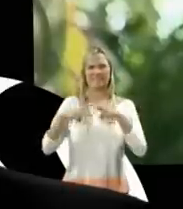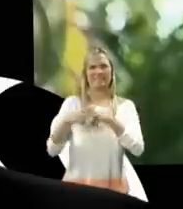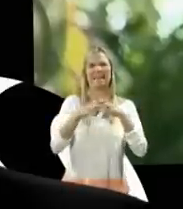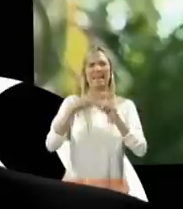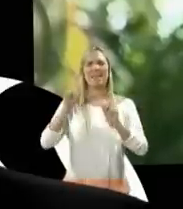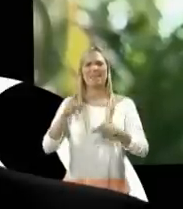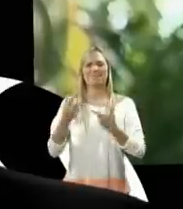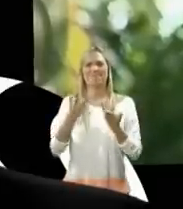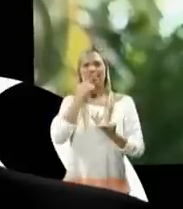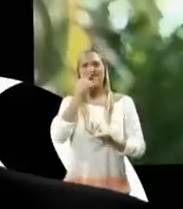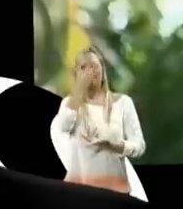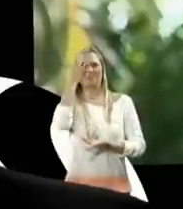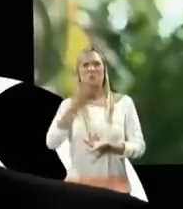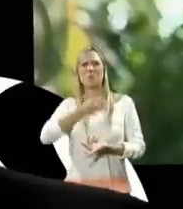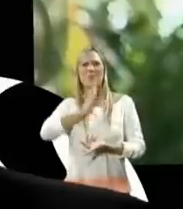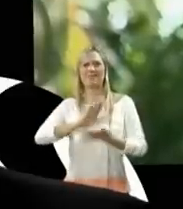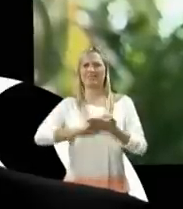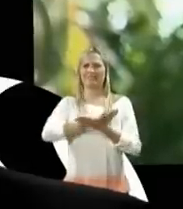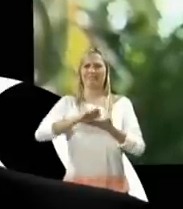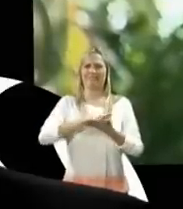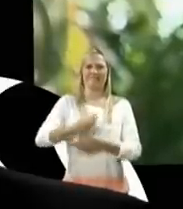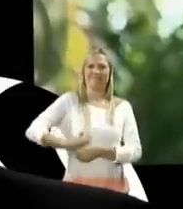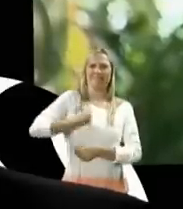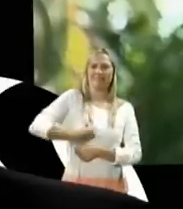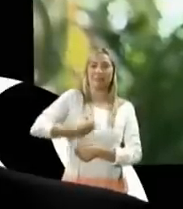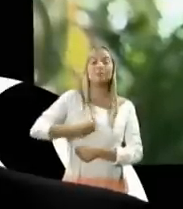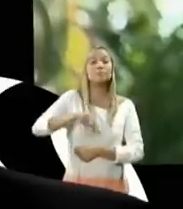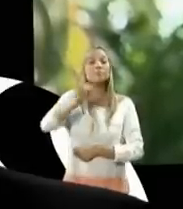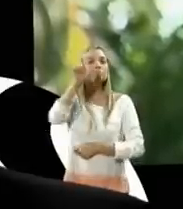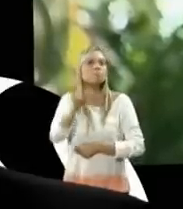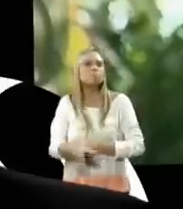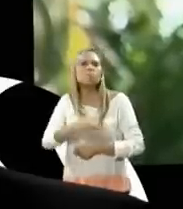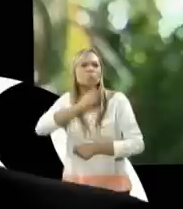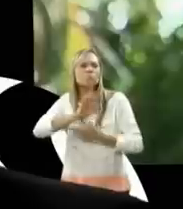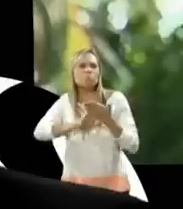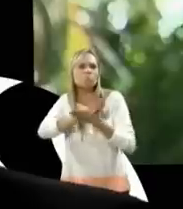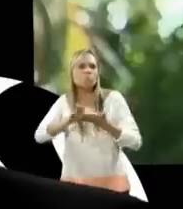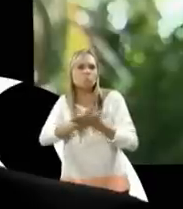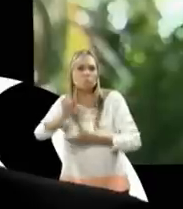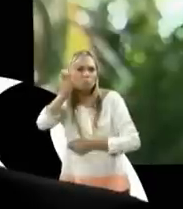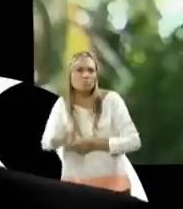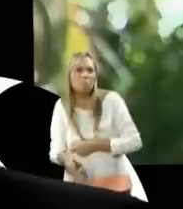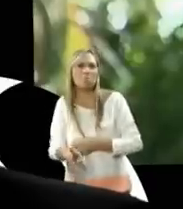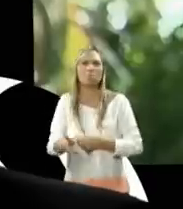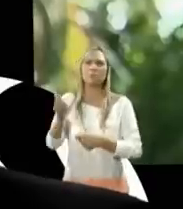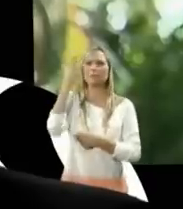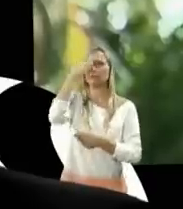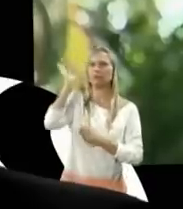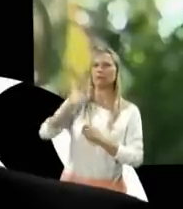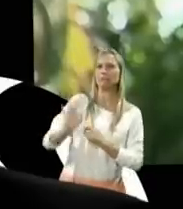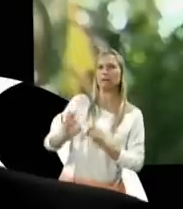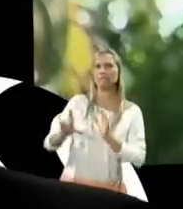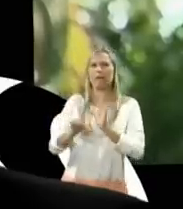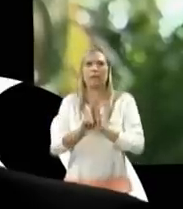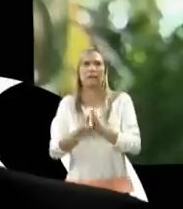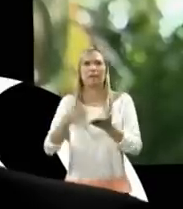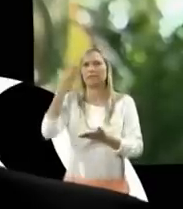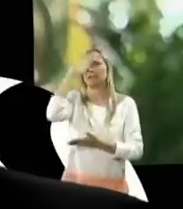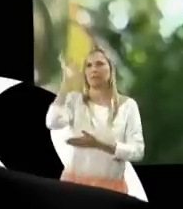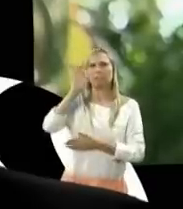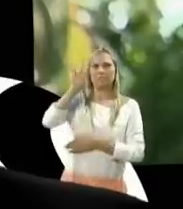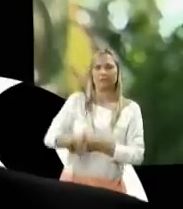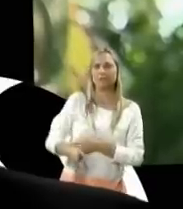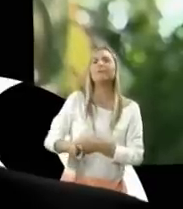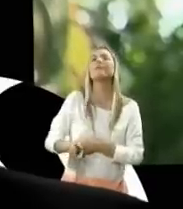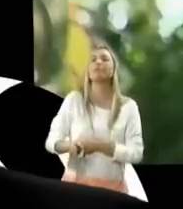de desconhecimento que os cidadãos têm. Quando o cidadão ele desconhece os seus direitos, quando ele não compreende ao certo aquilo que é direito dele, ele não consegue